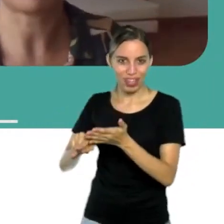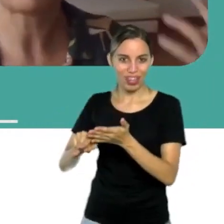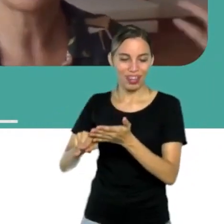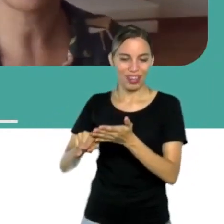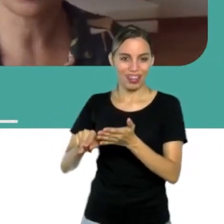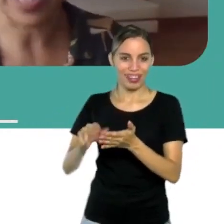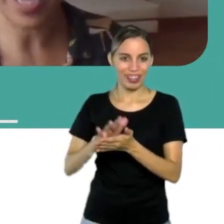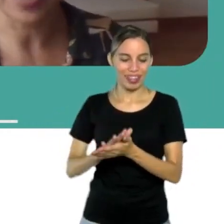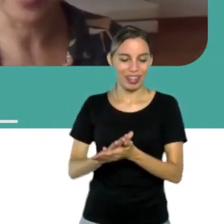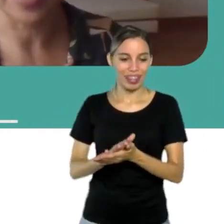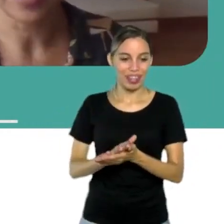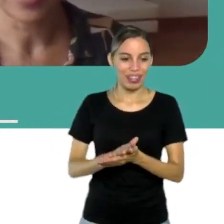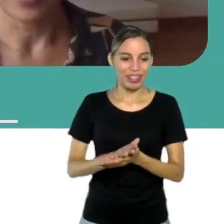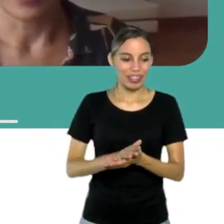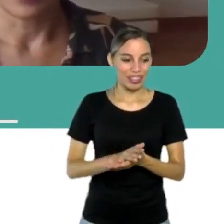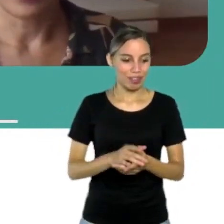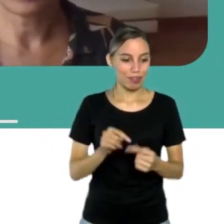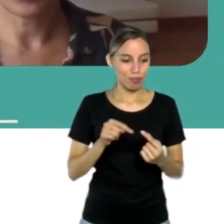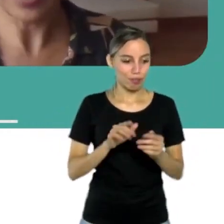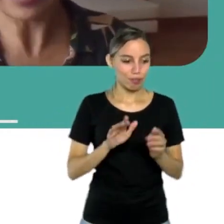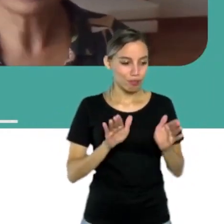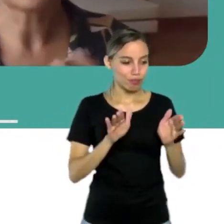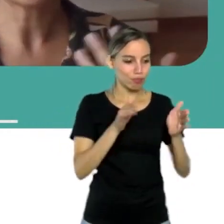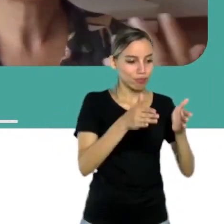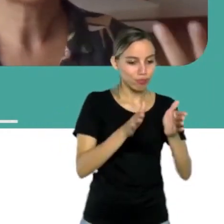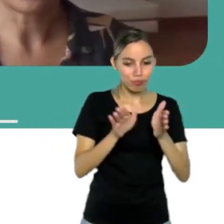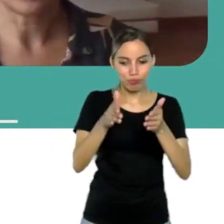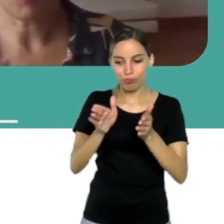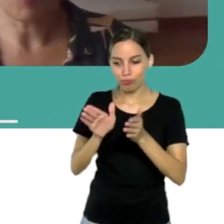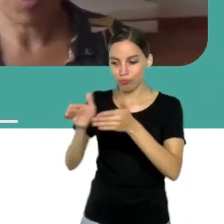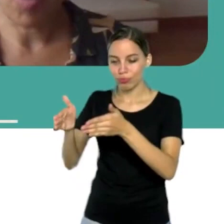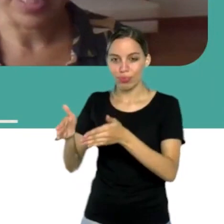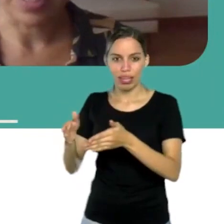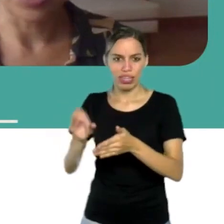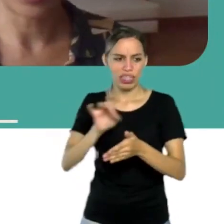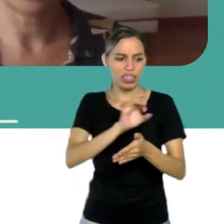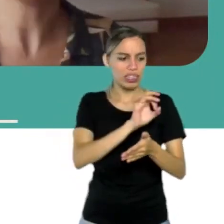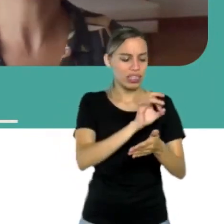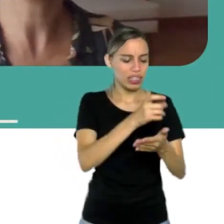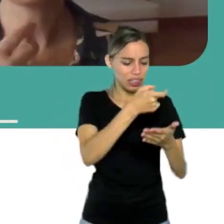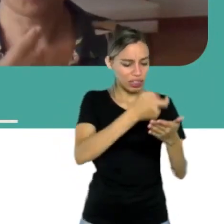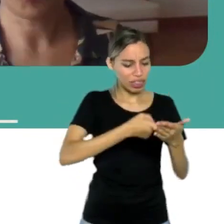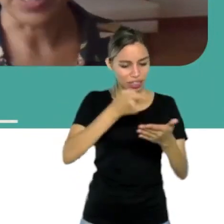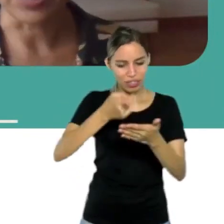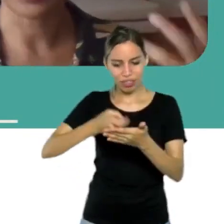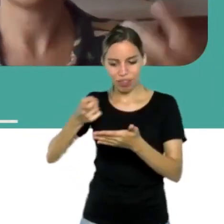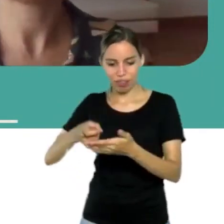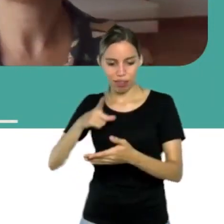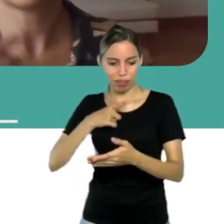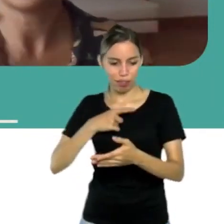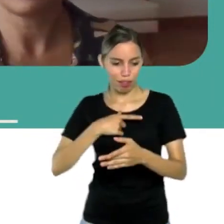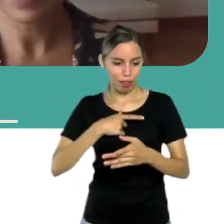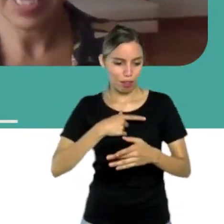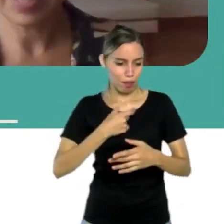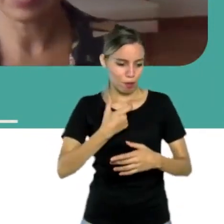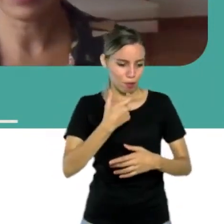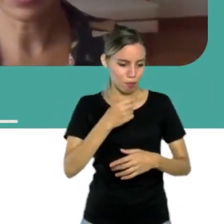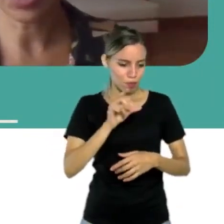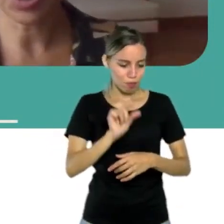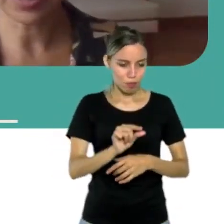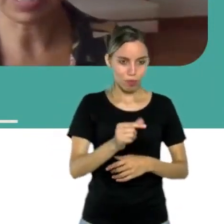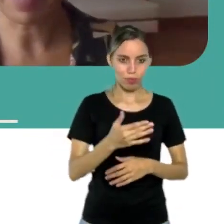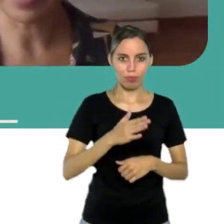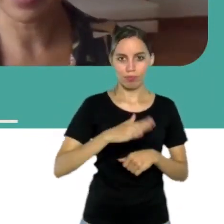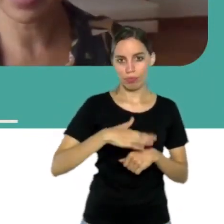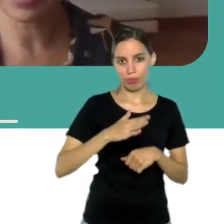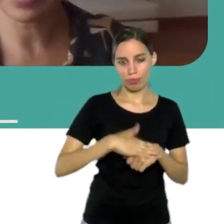aponta muito para muitos lugares, né? E cada texto tem alguma coisa da gente, tem o corpo da gente, tem, né,